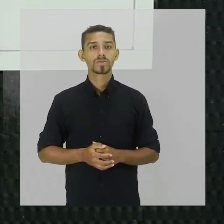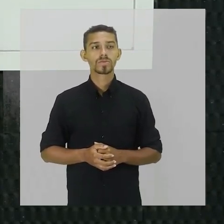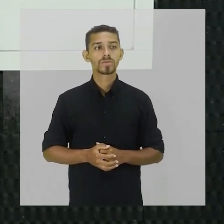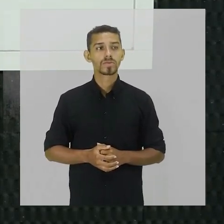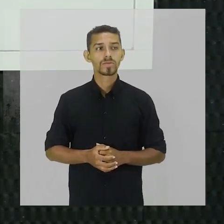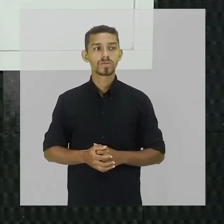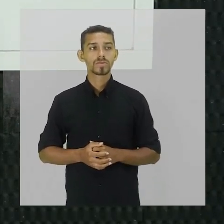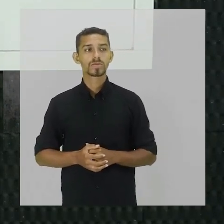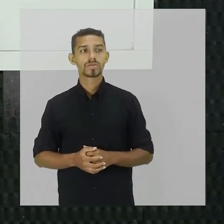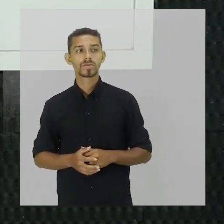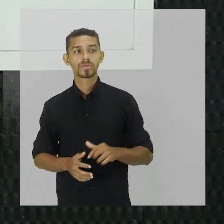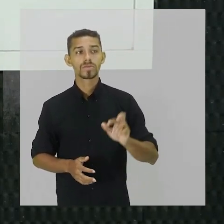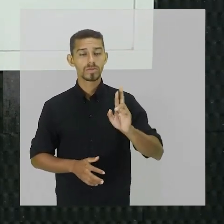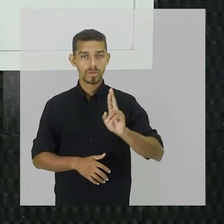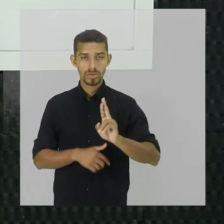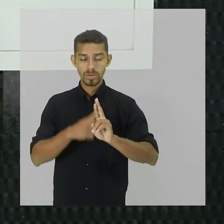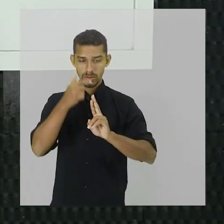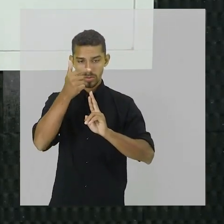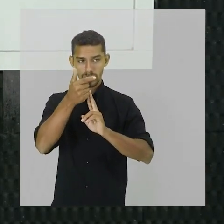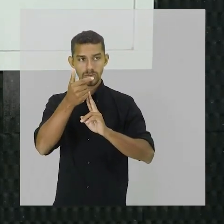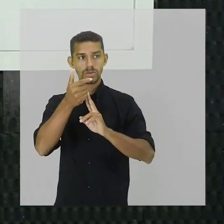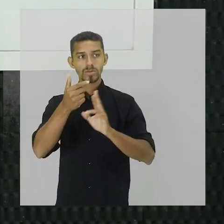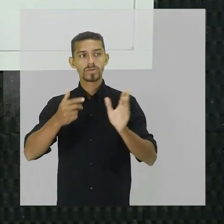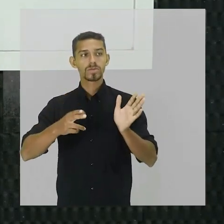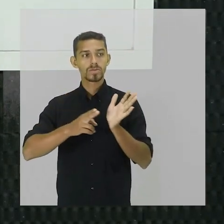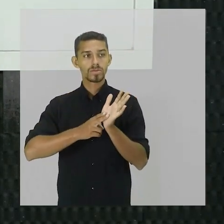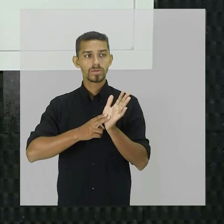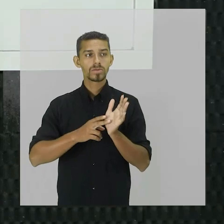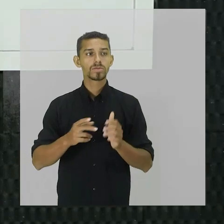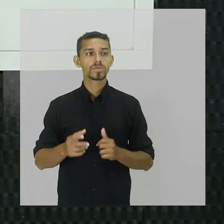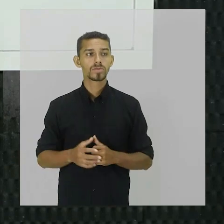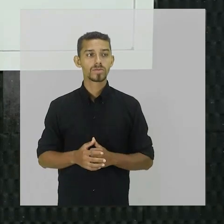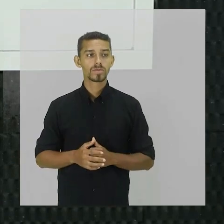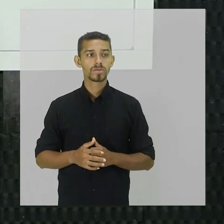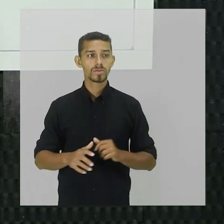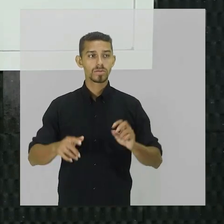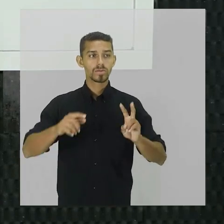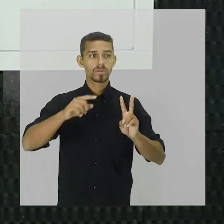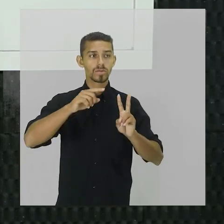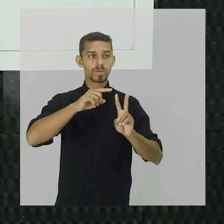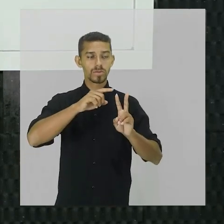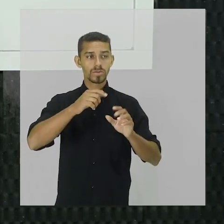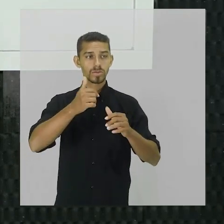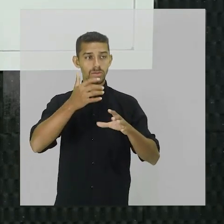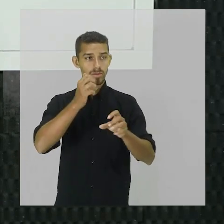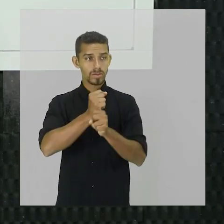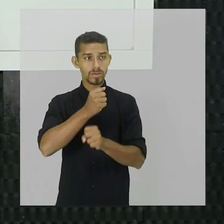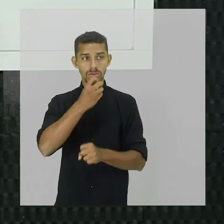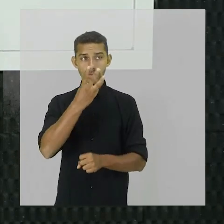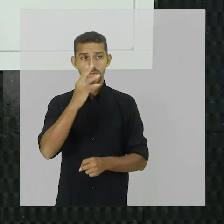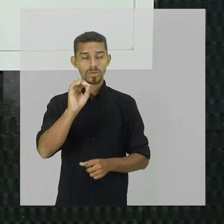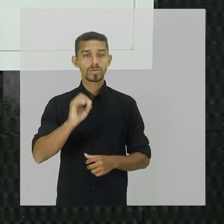Certo, turma? Então você vai ter que o Rzão ao quadrado é igual a 30.